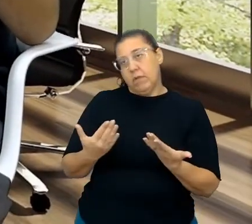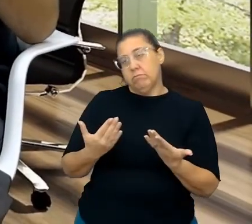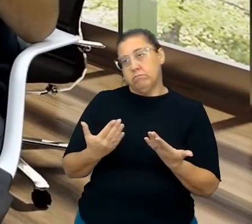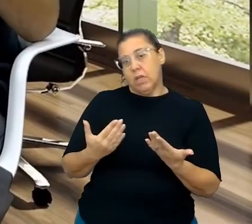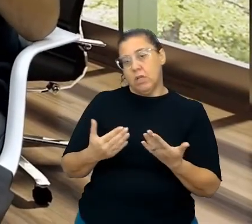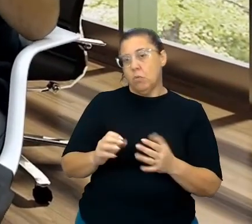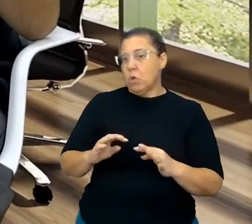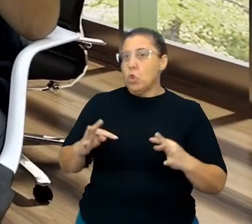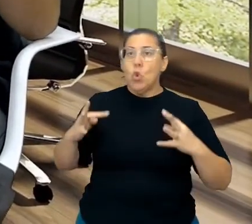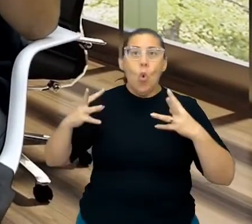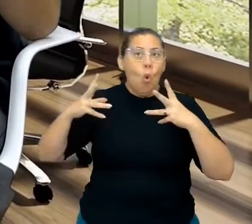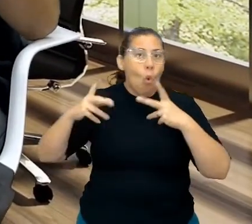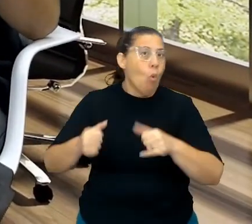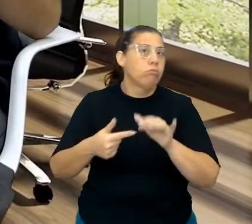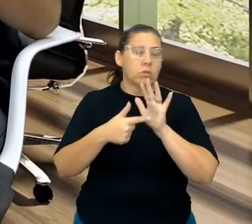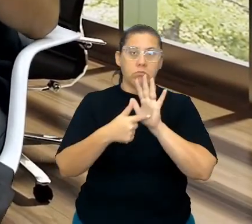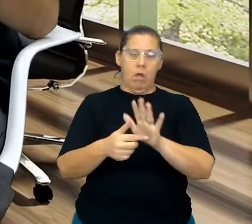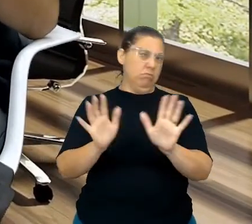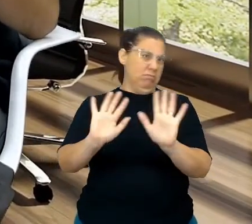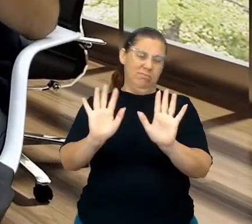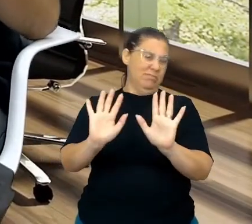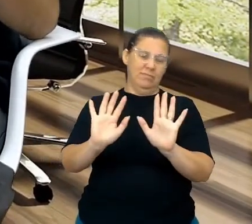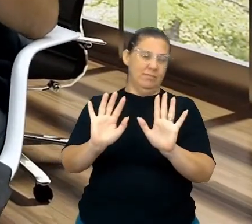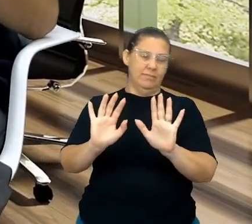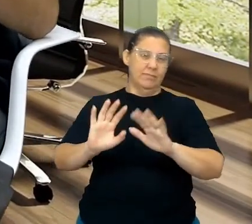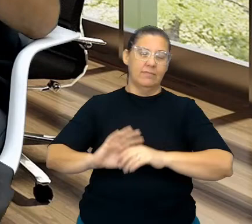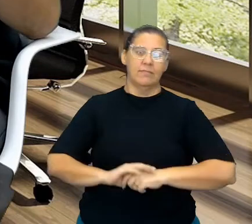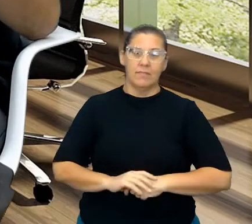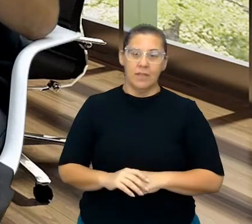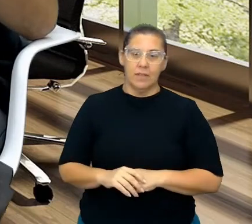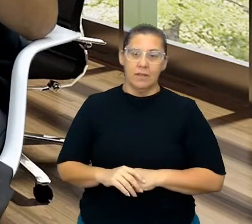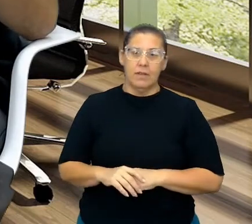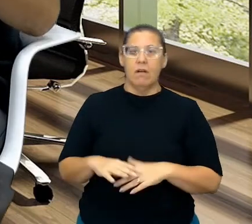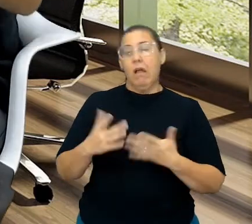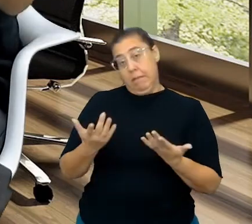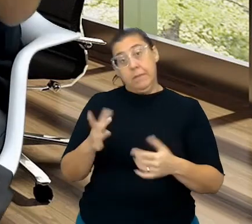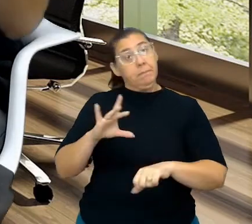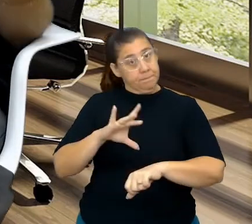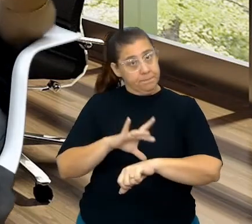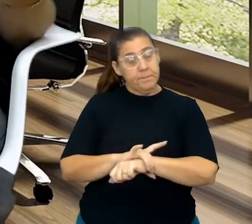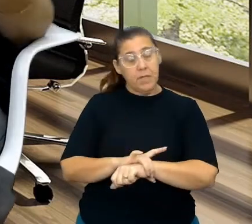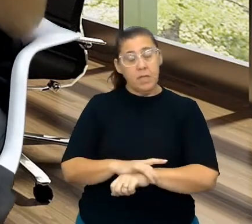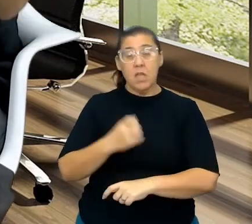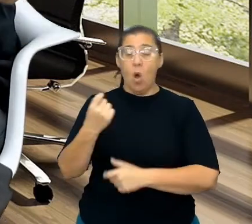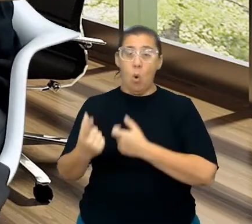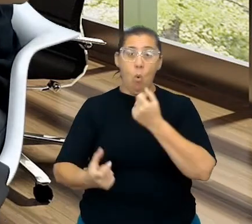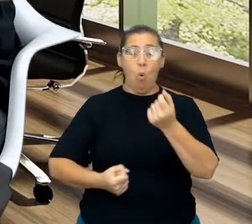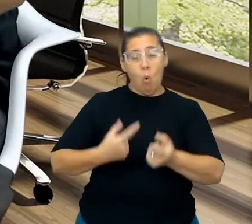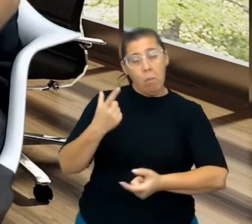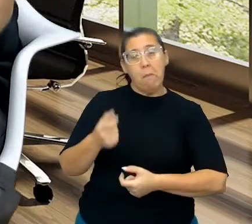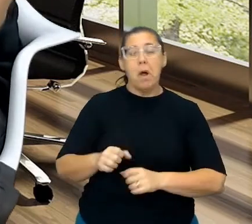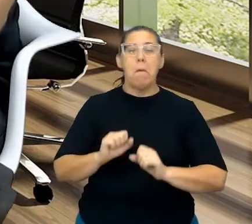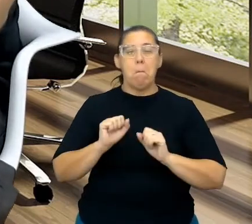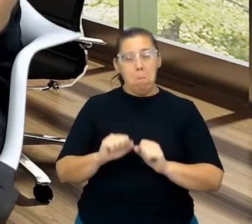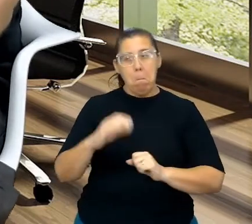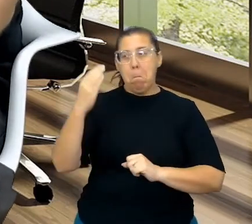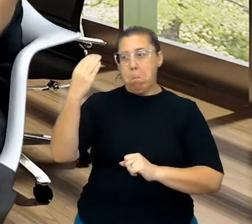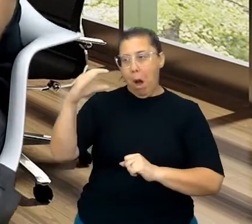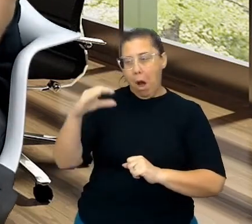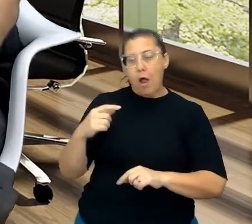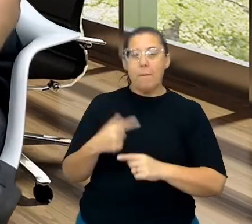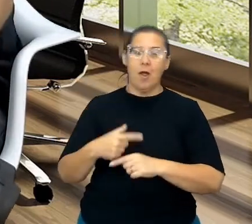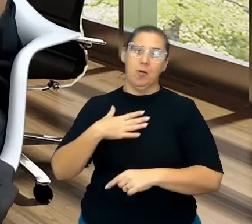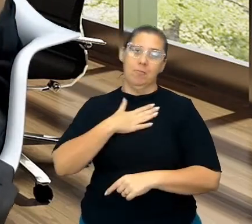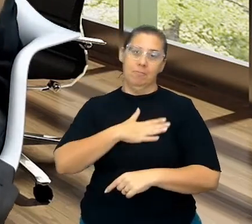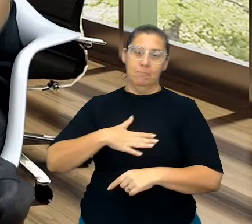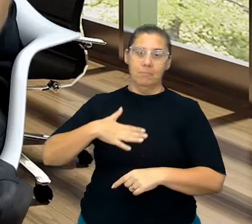nem todas as imagens a gente acaba liberando na internet, até por segurança, e algumas outras a gente posta já, porque a gente gostou bastante,